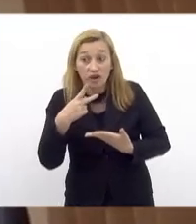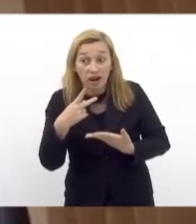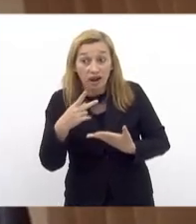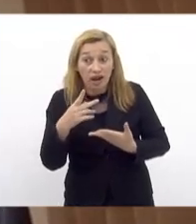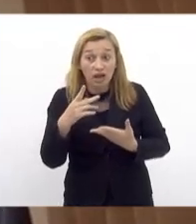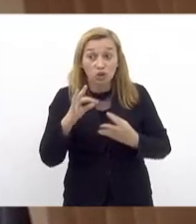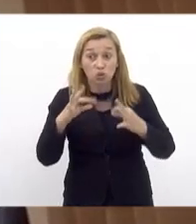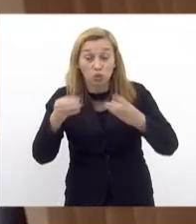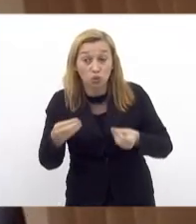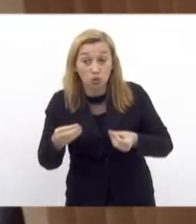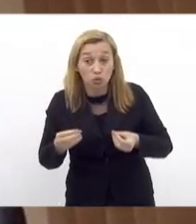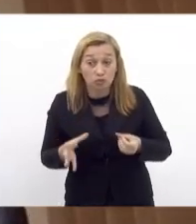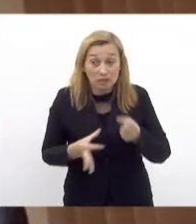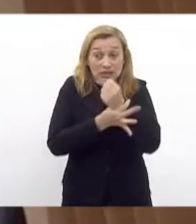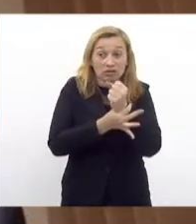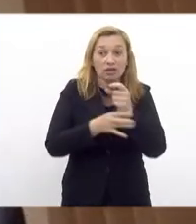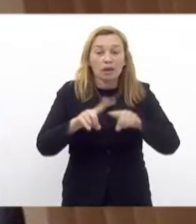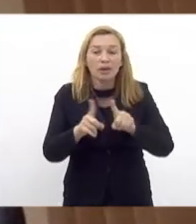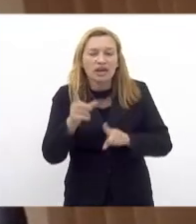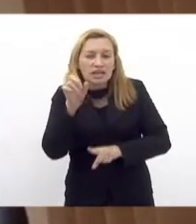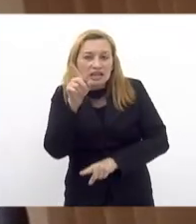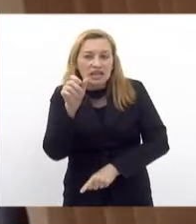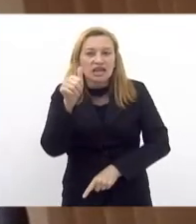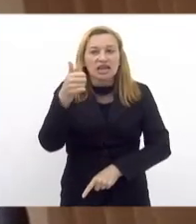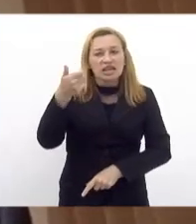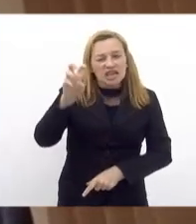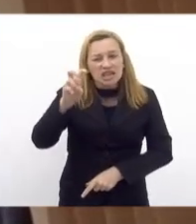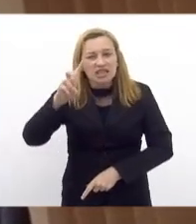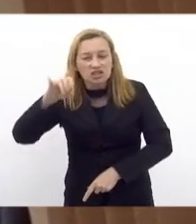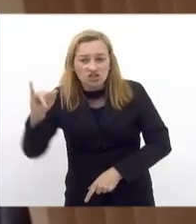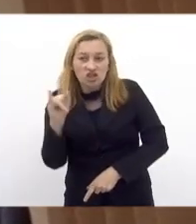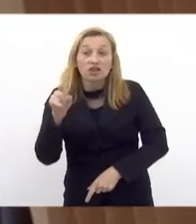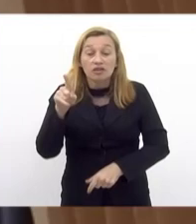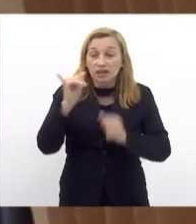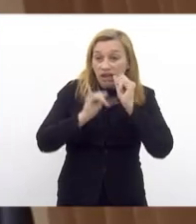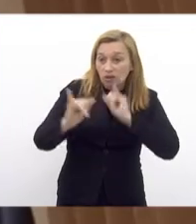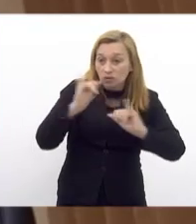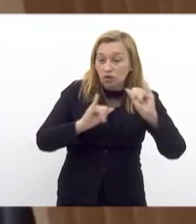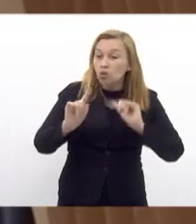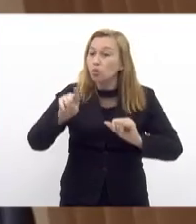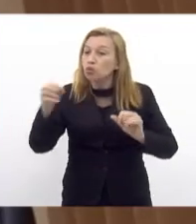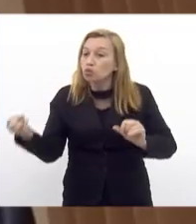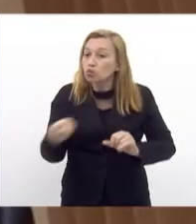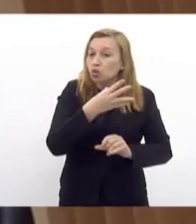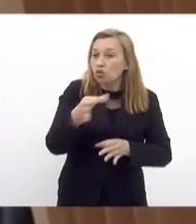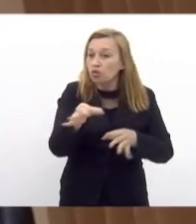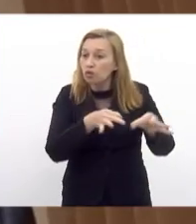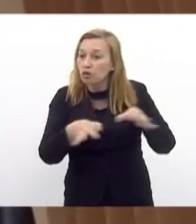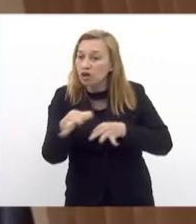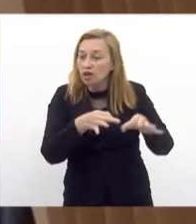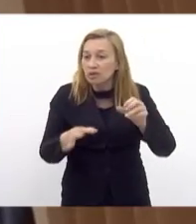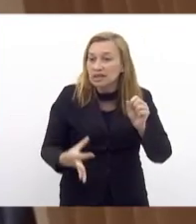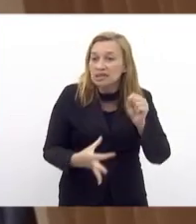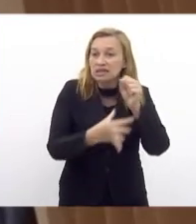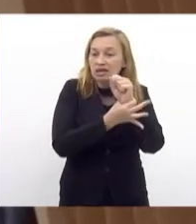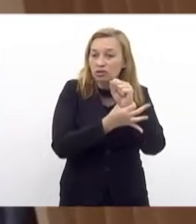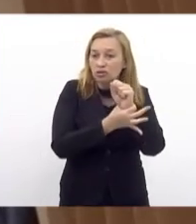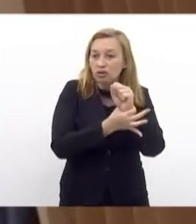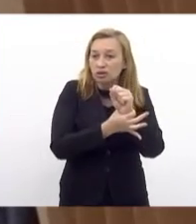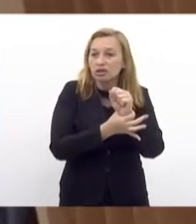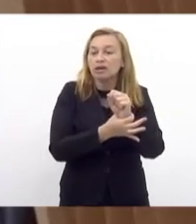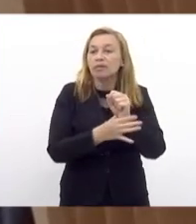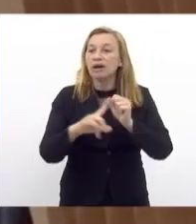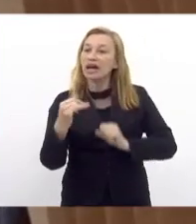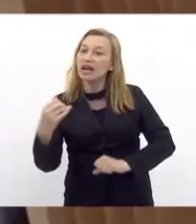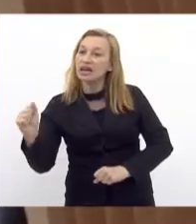mas que em breve, nos próximos 15 dias, ele vai estar anunciando um novo programa de policiamento de segurança para a linha